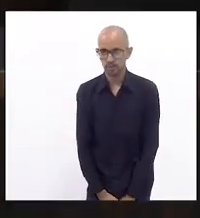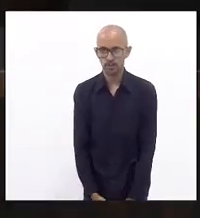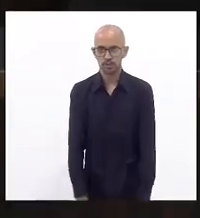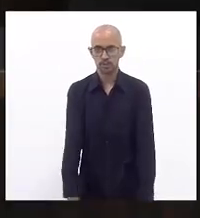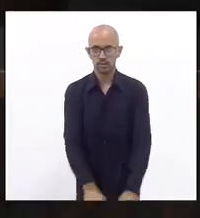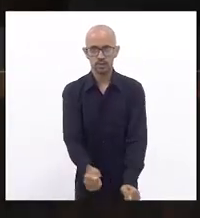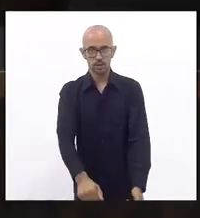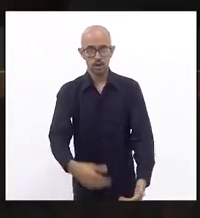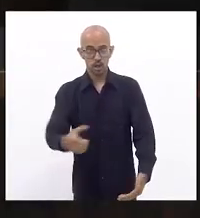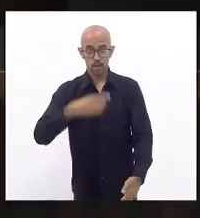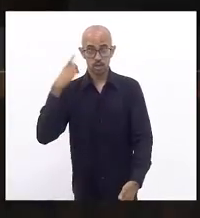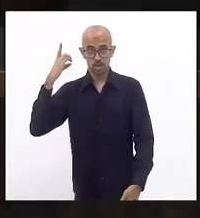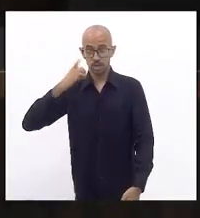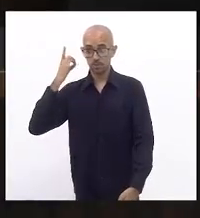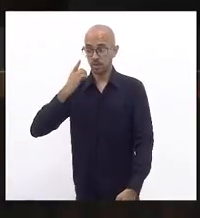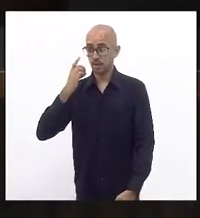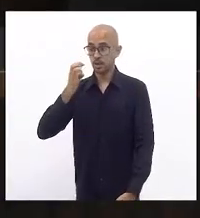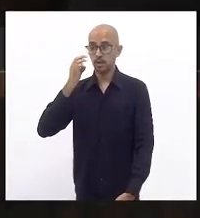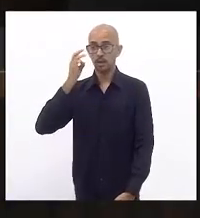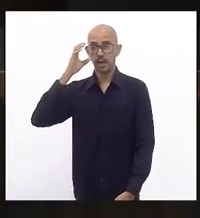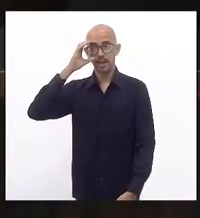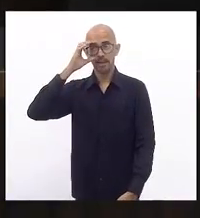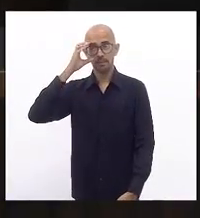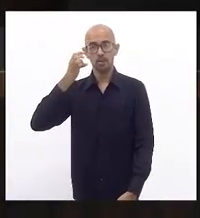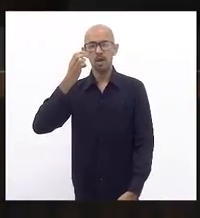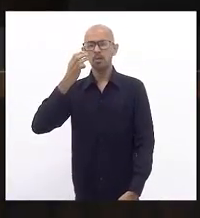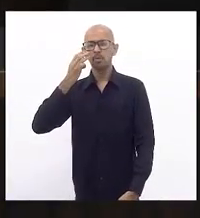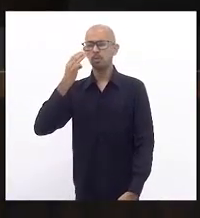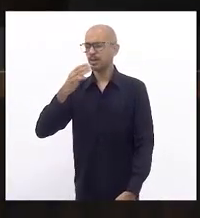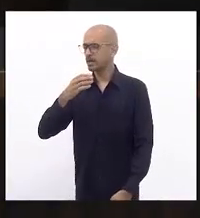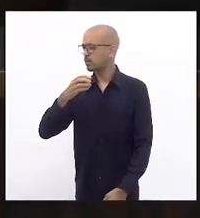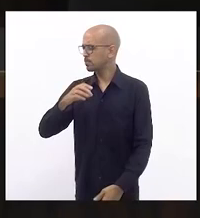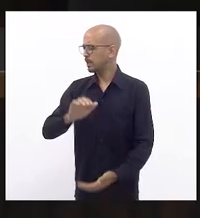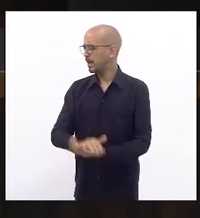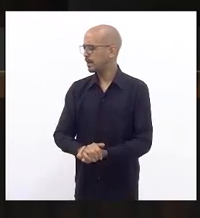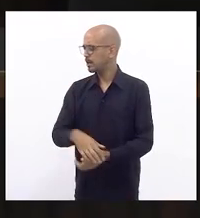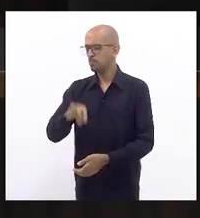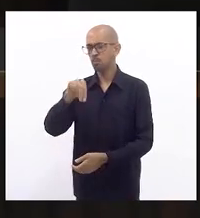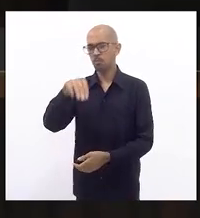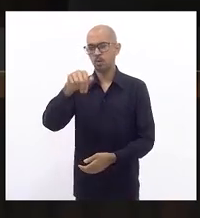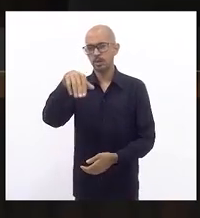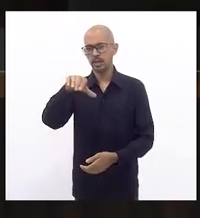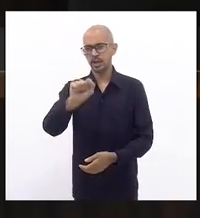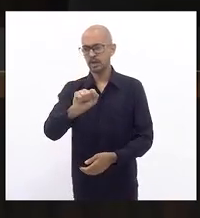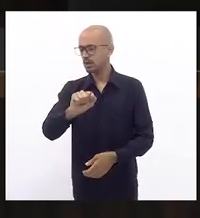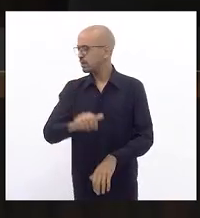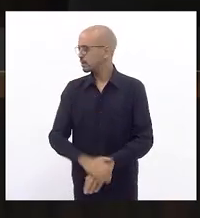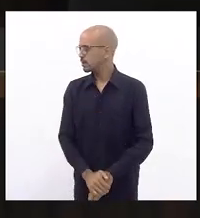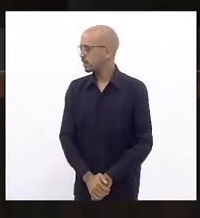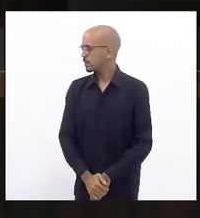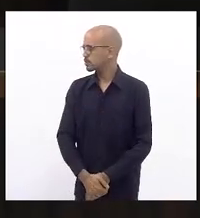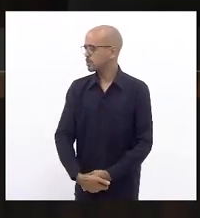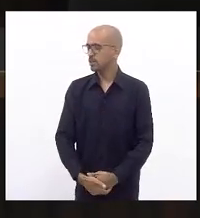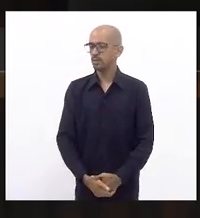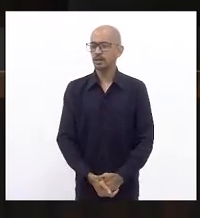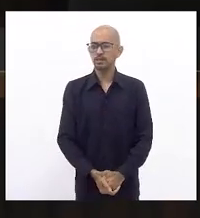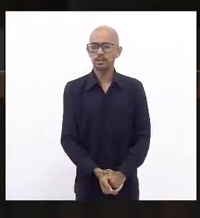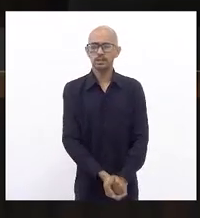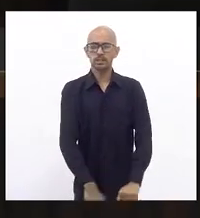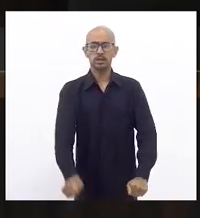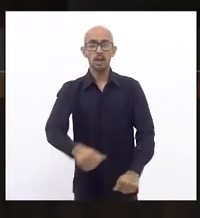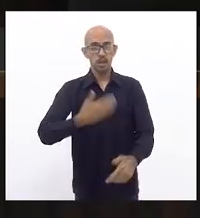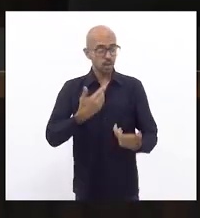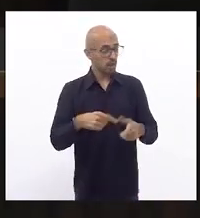Deputada Mônica Francisco, para a declaração, dizer que também quero ser coautora desse projeto.